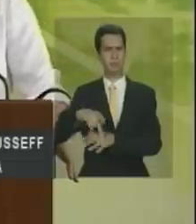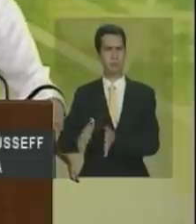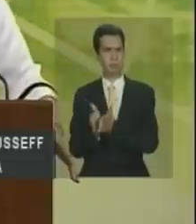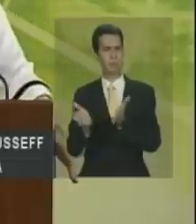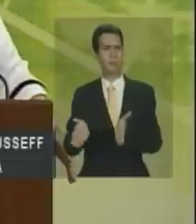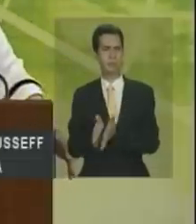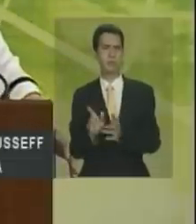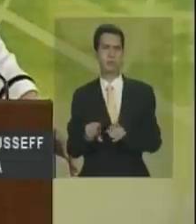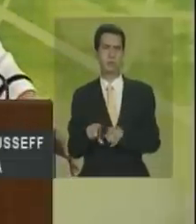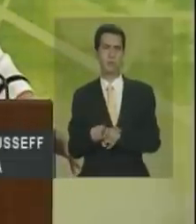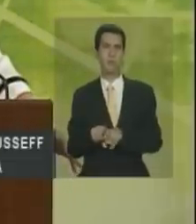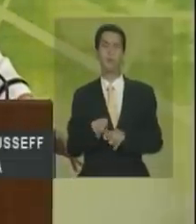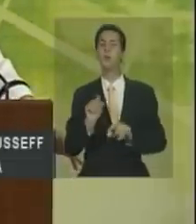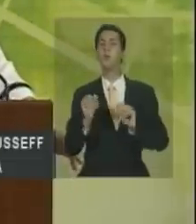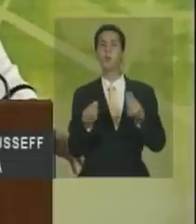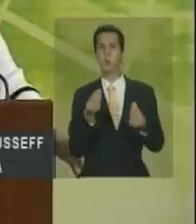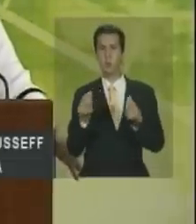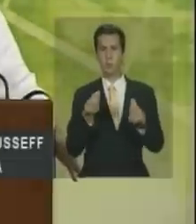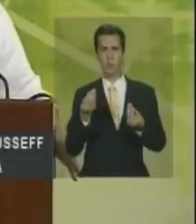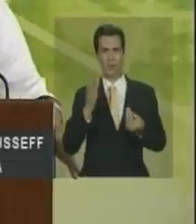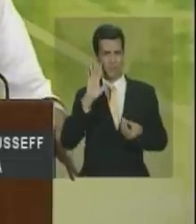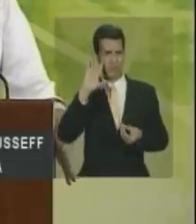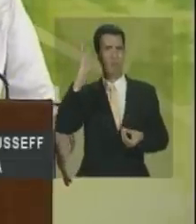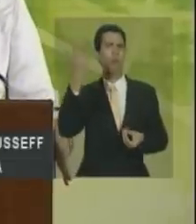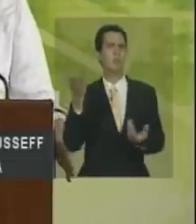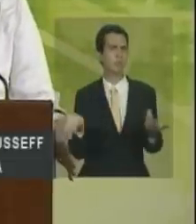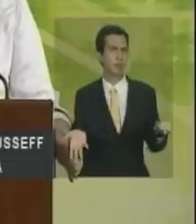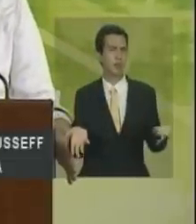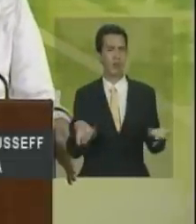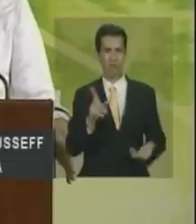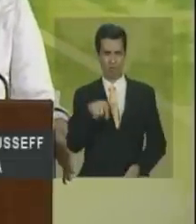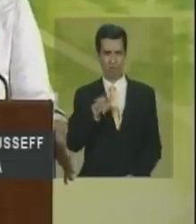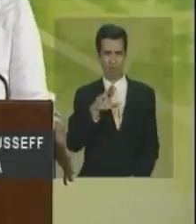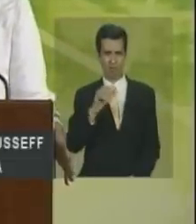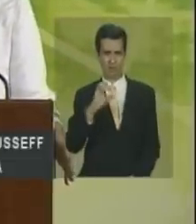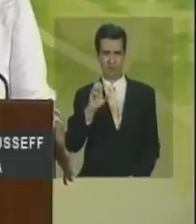da recessão e da precarização do trabalho.